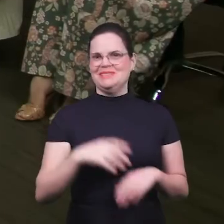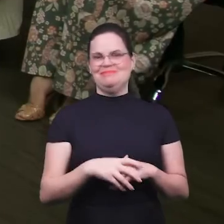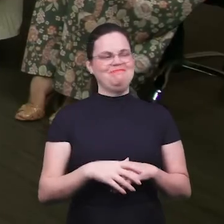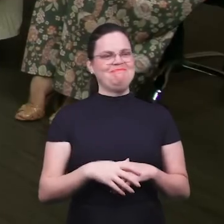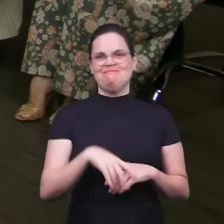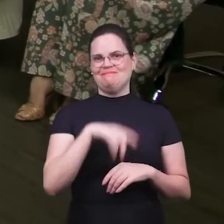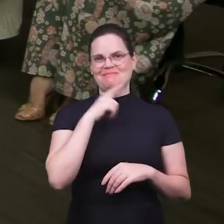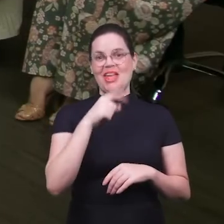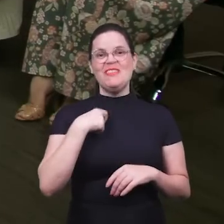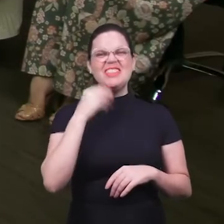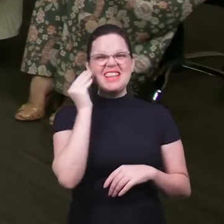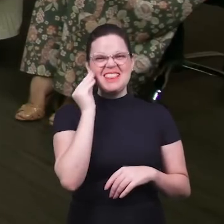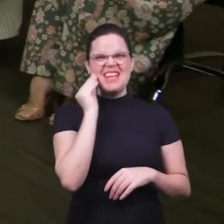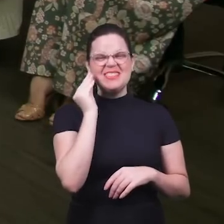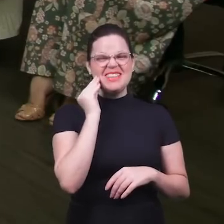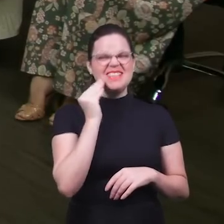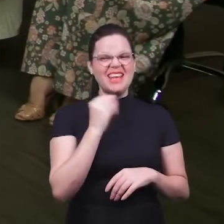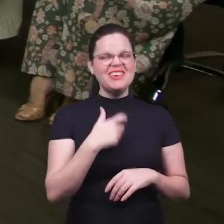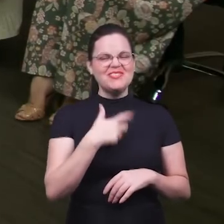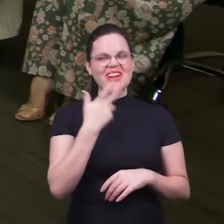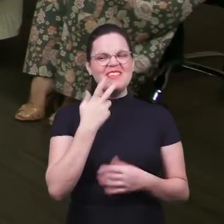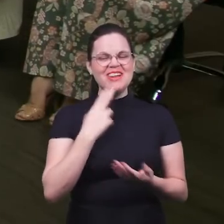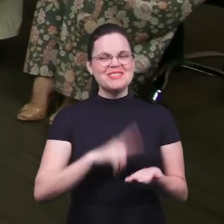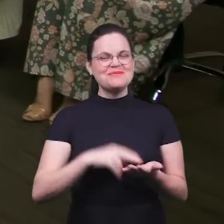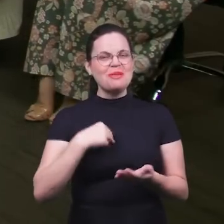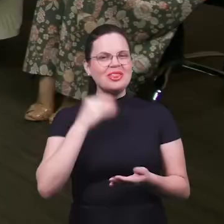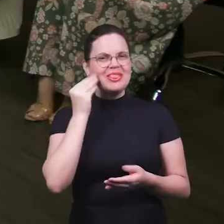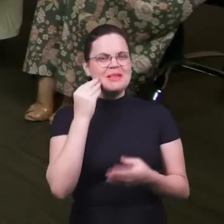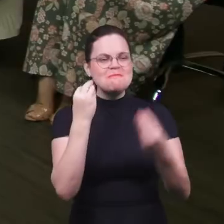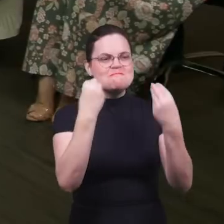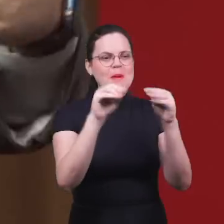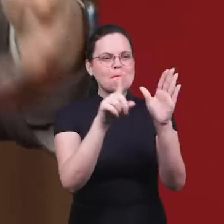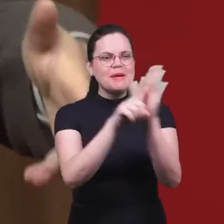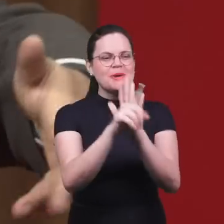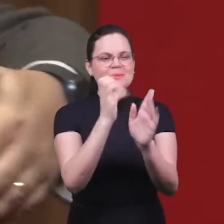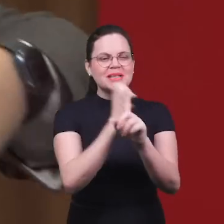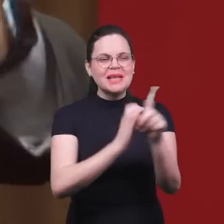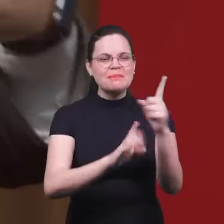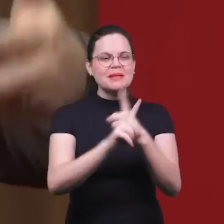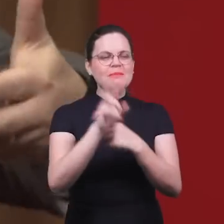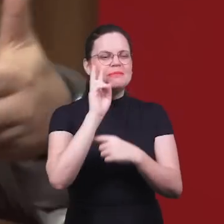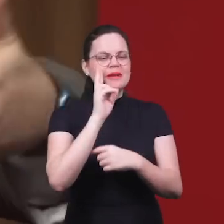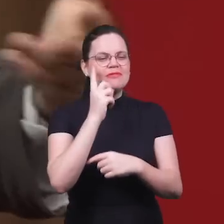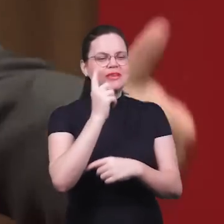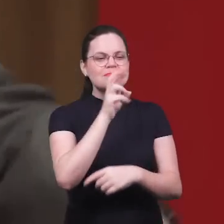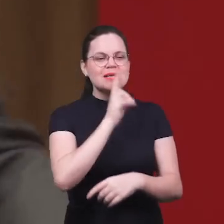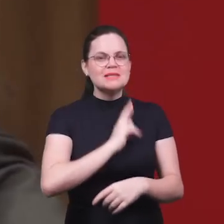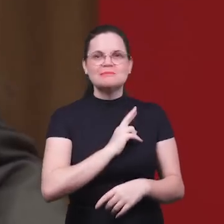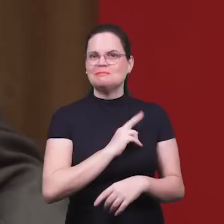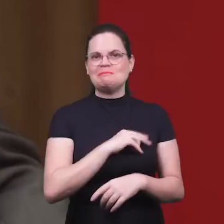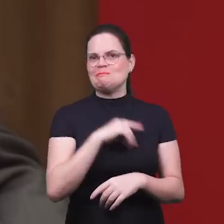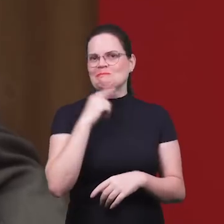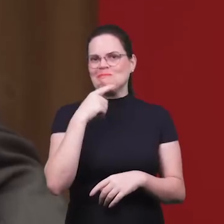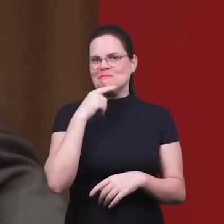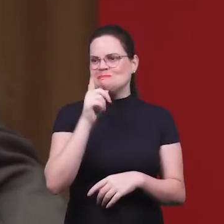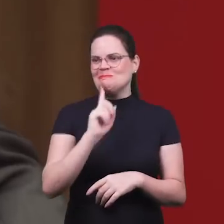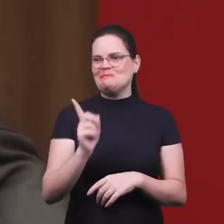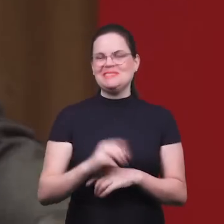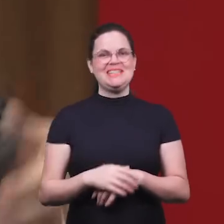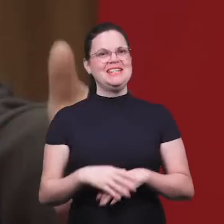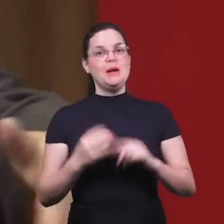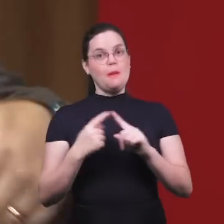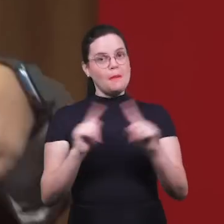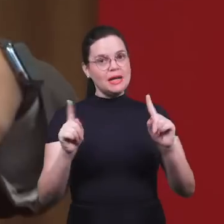Não vai, né? Mas vai experimentando, se colocando na condição